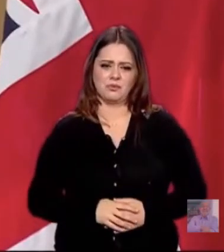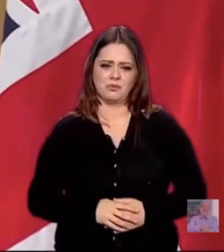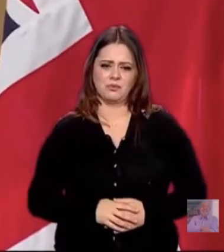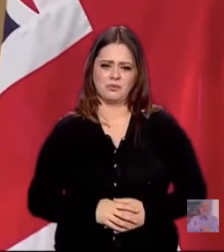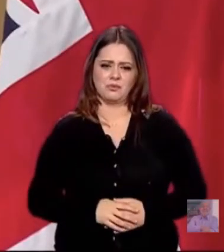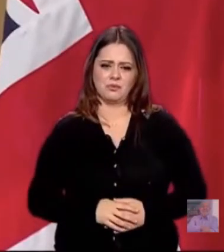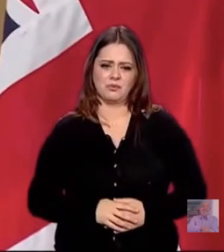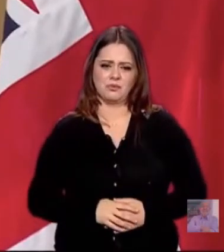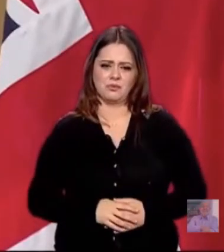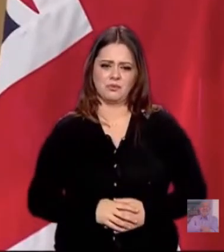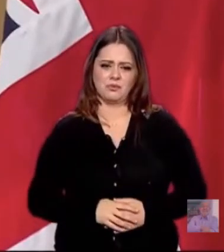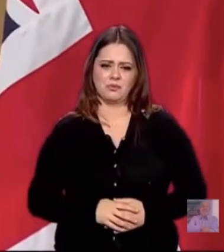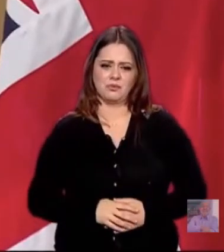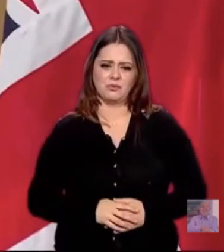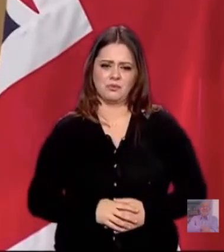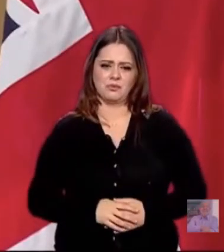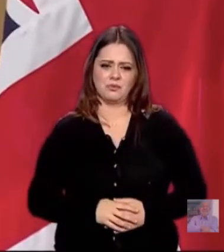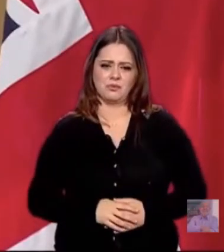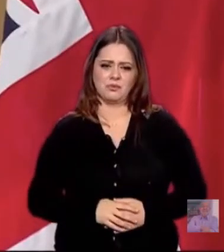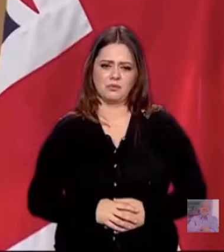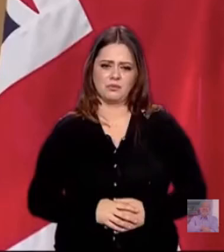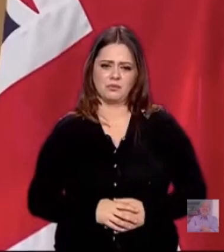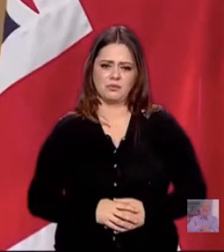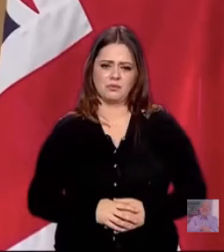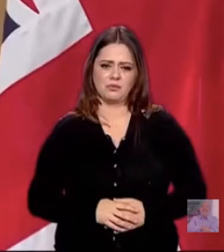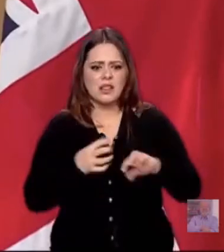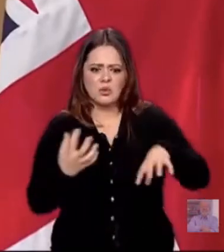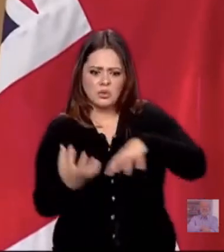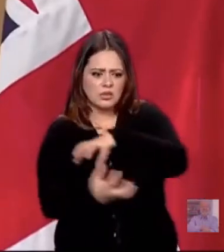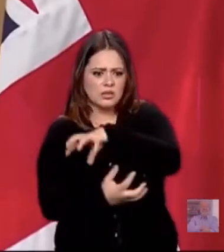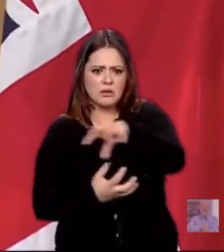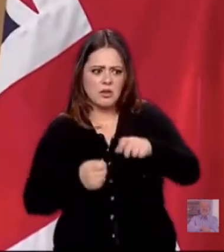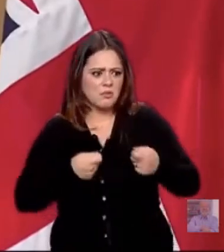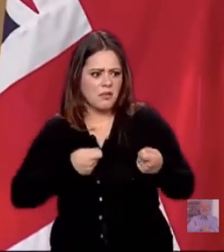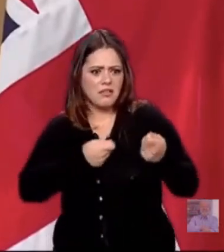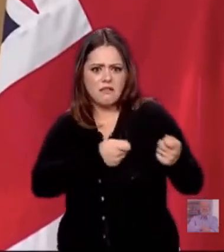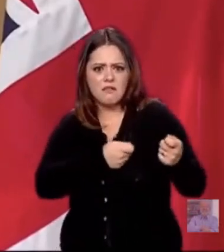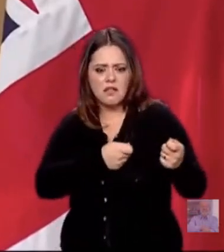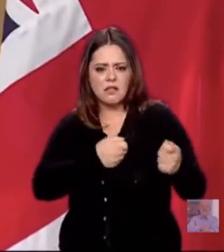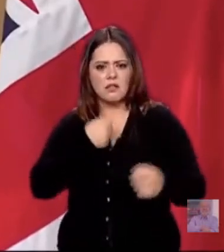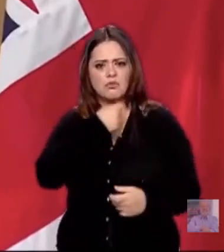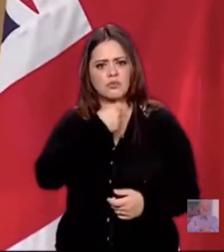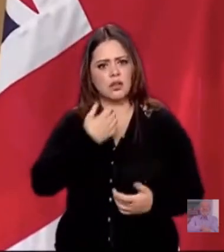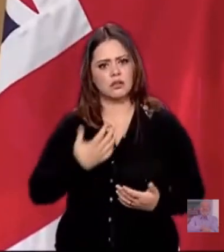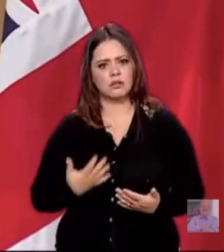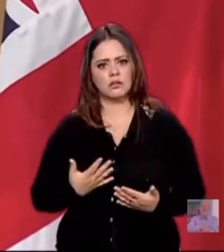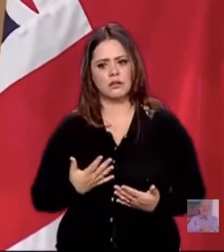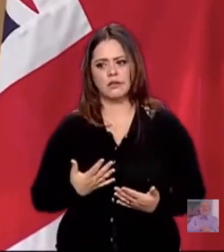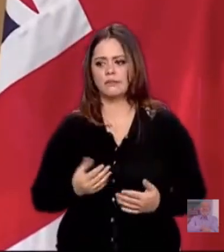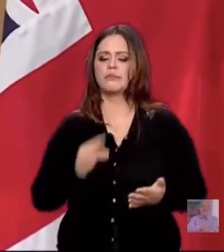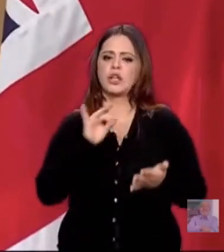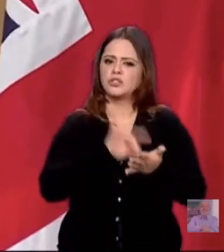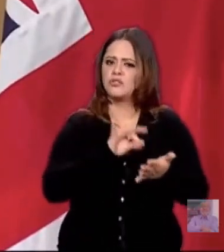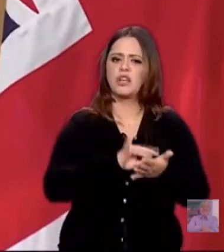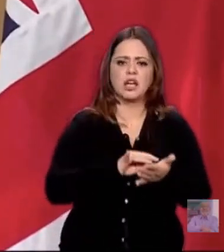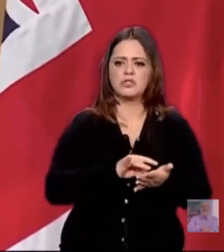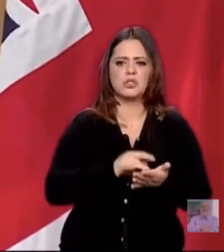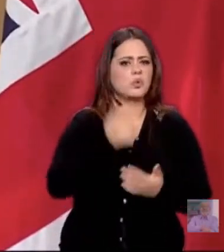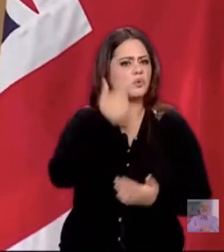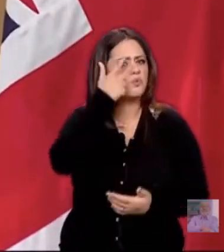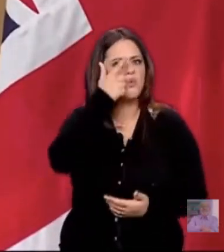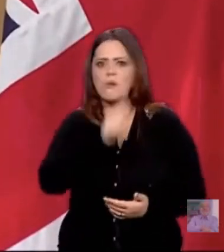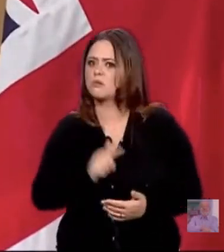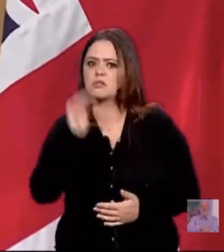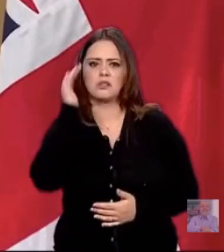e a empresa não se mexe na defesa desse jornalista Eu sinceramente não consigo